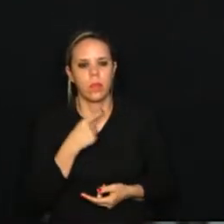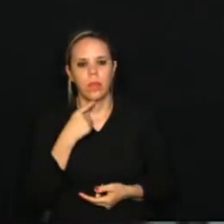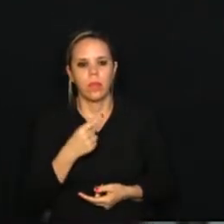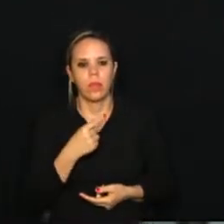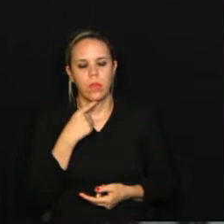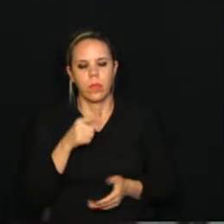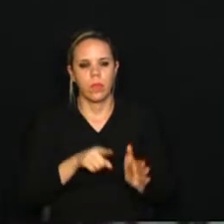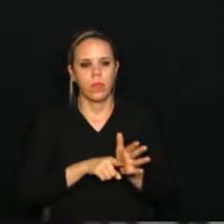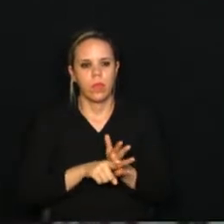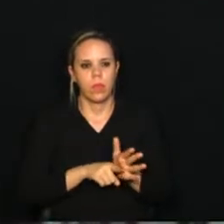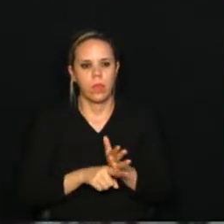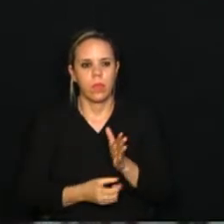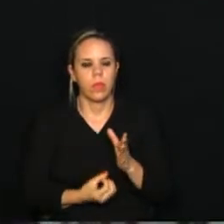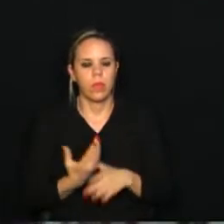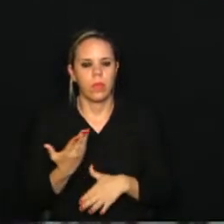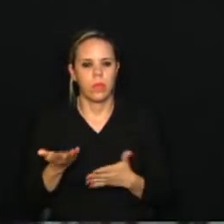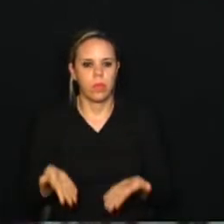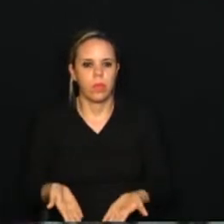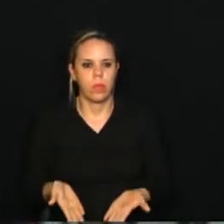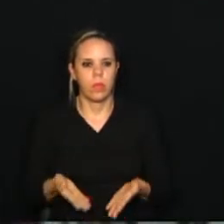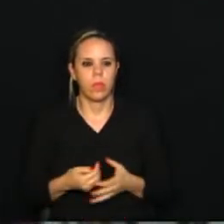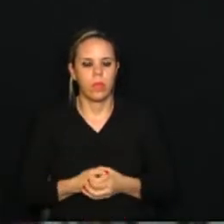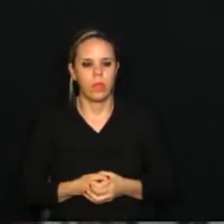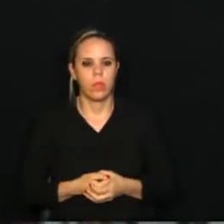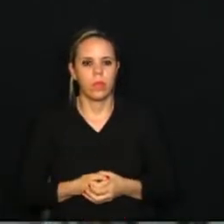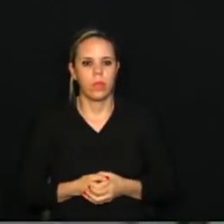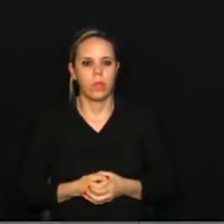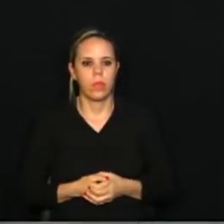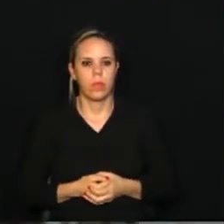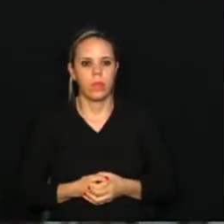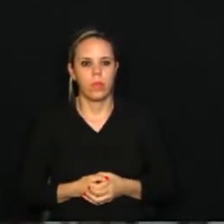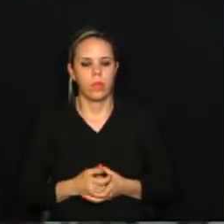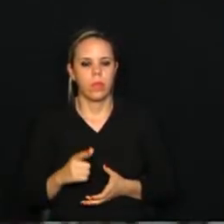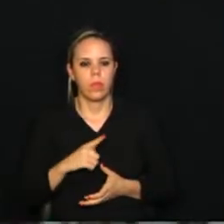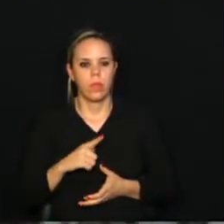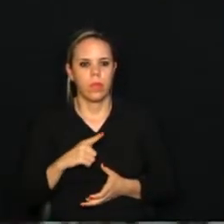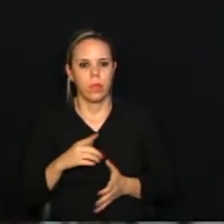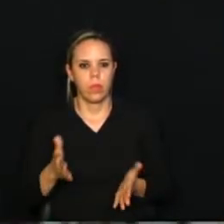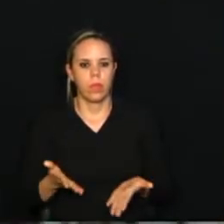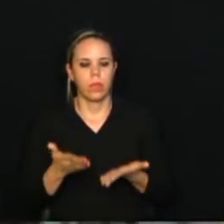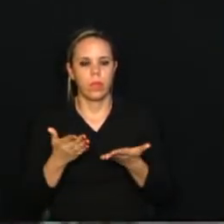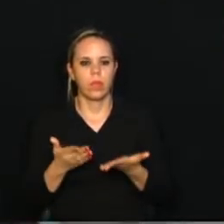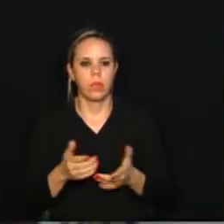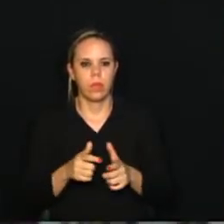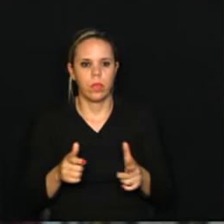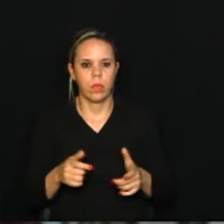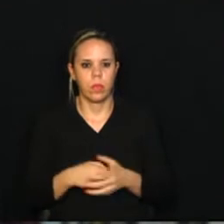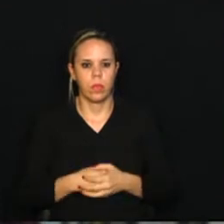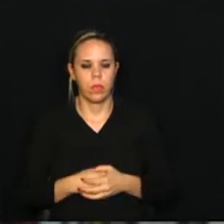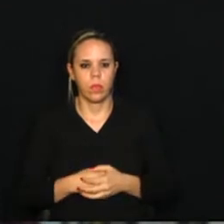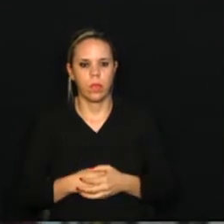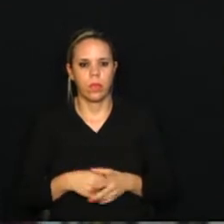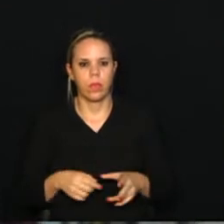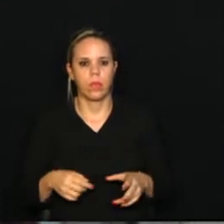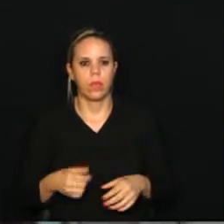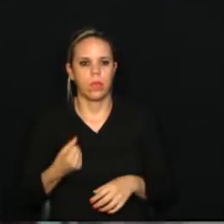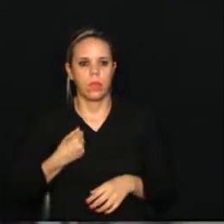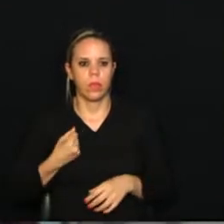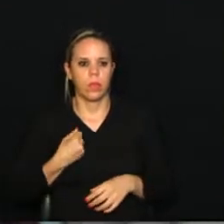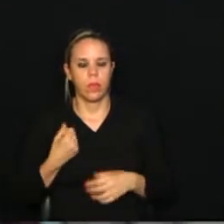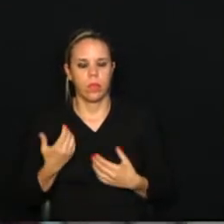busca ativa nessa questão vá ter uma contribuição muito grande numérica,